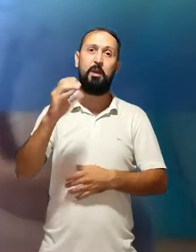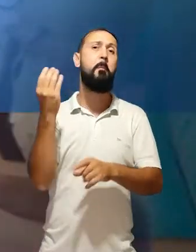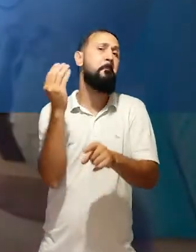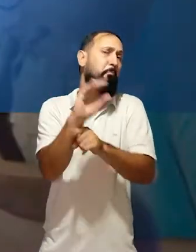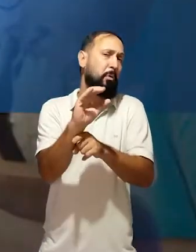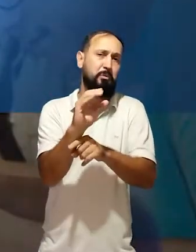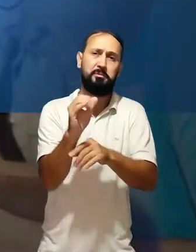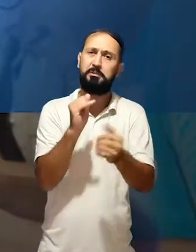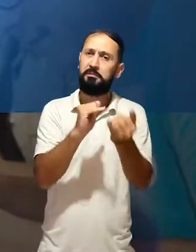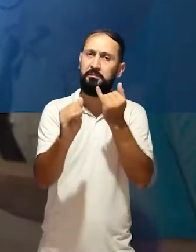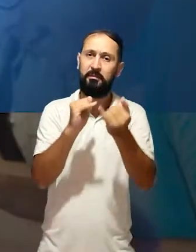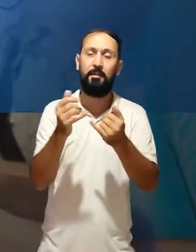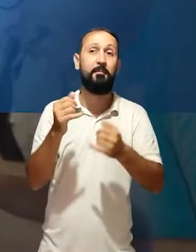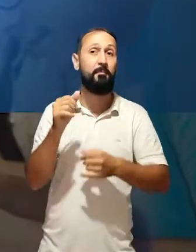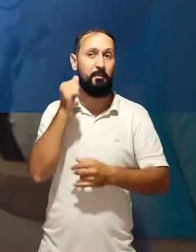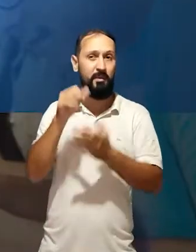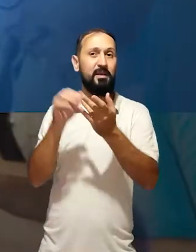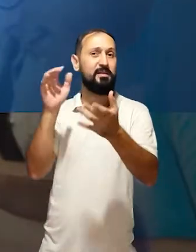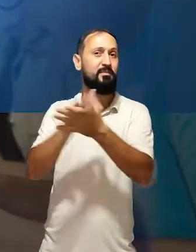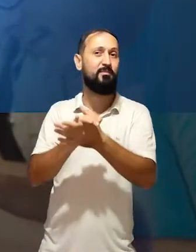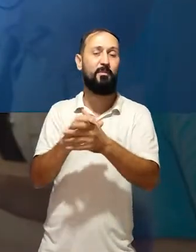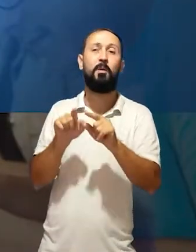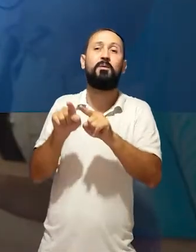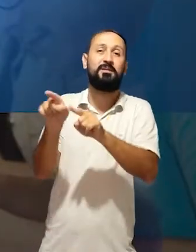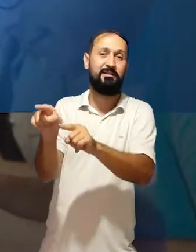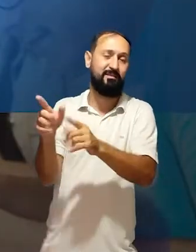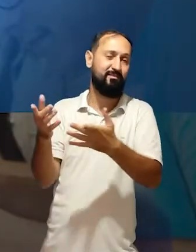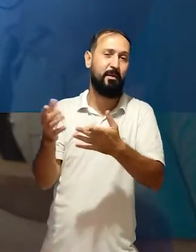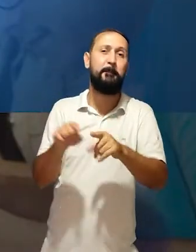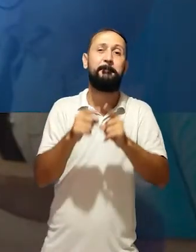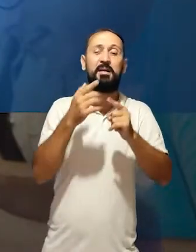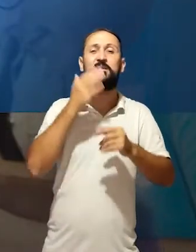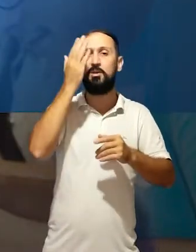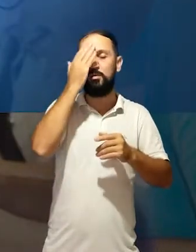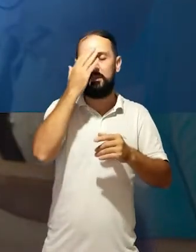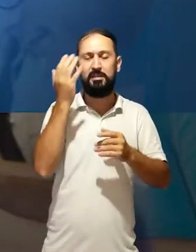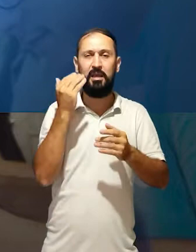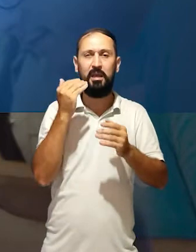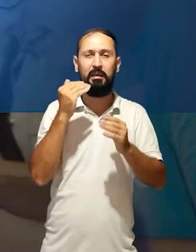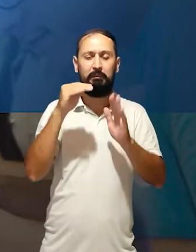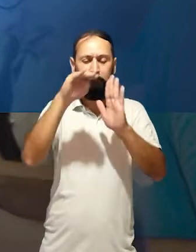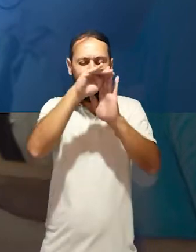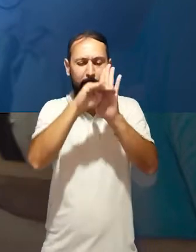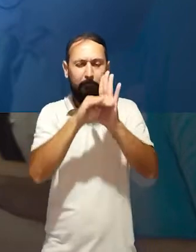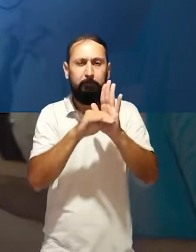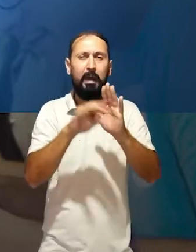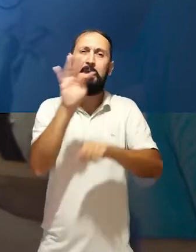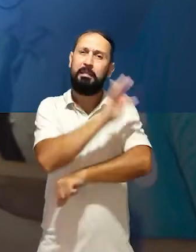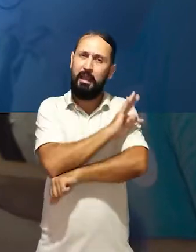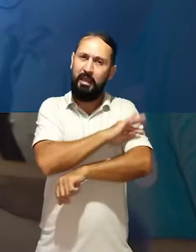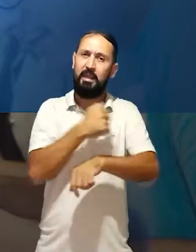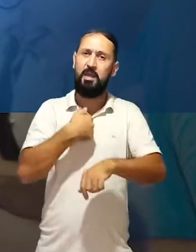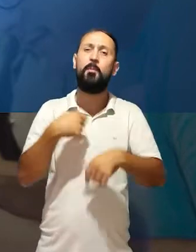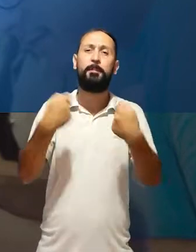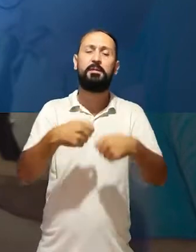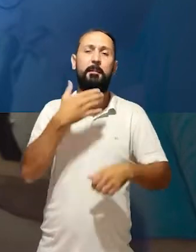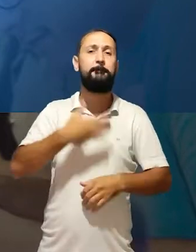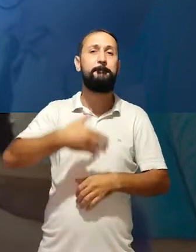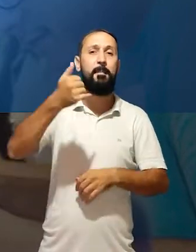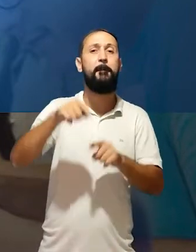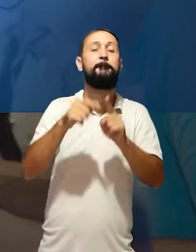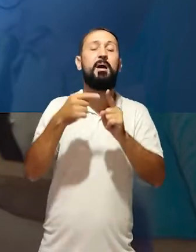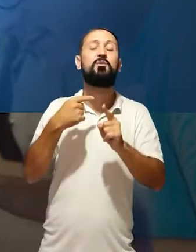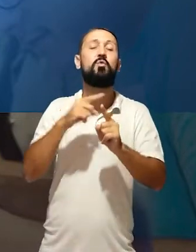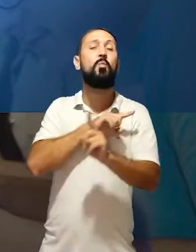meu Instagram, faço muitas poesias para minha mulher, mas é alguma coisa que eu sei que esteticamente e tecnicamente eu preciso aprimorar